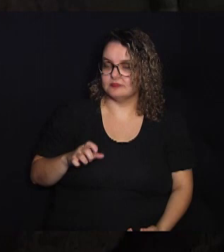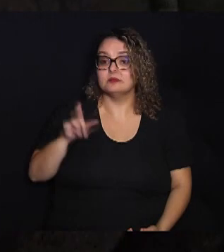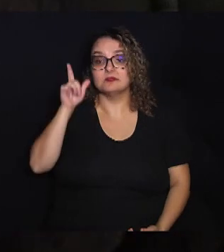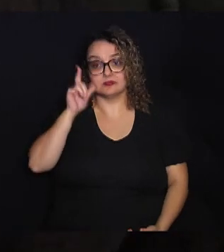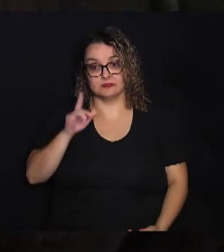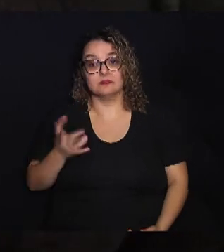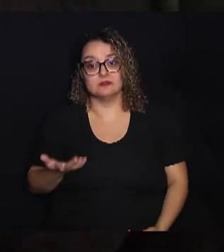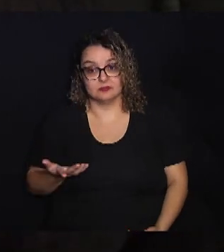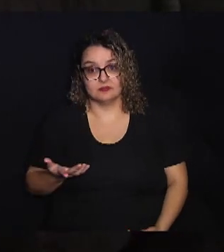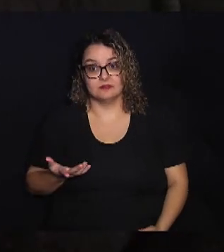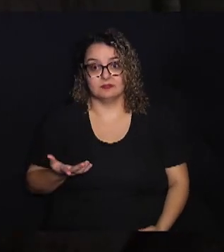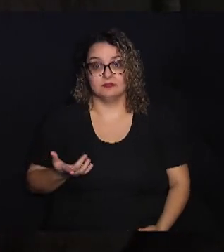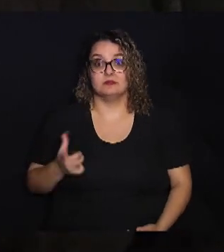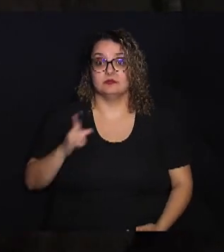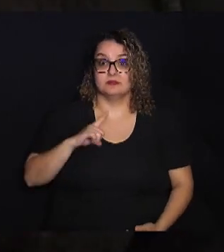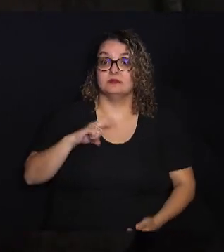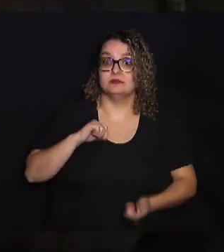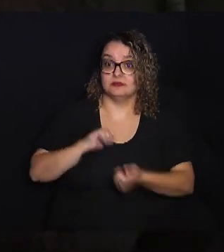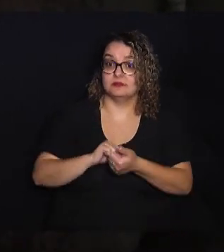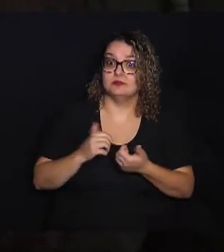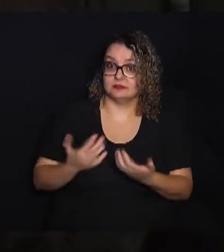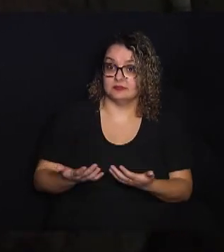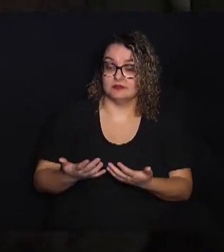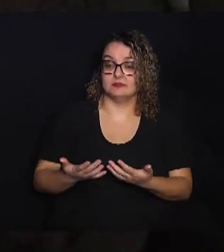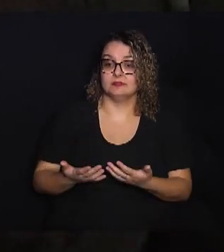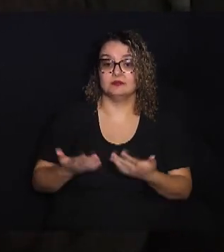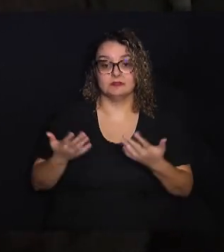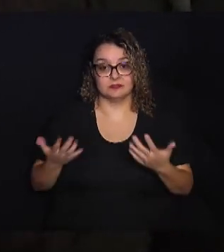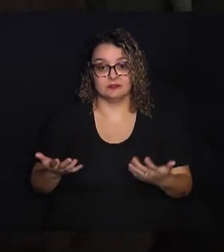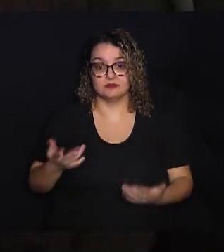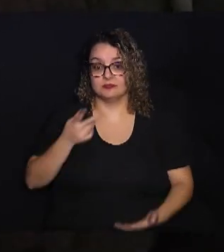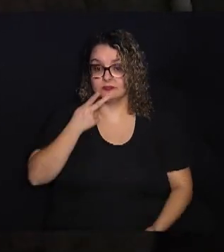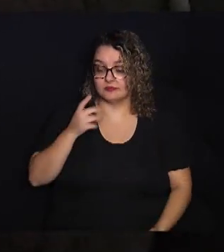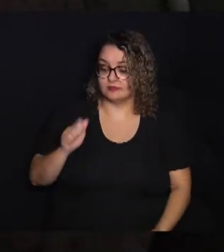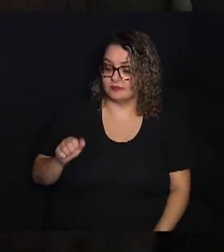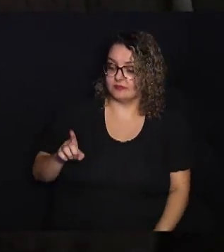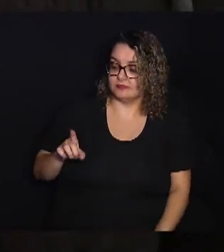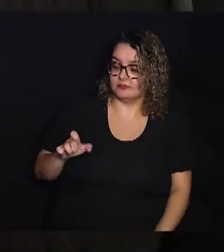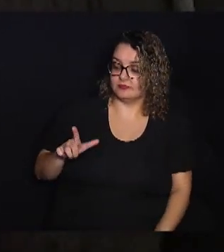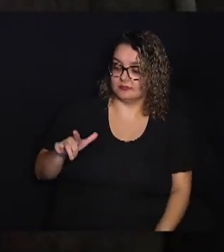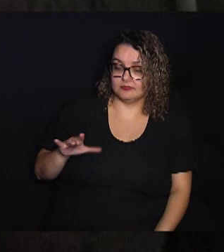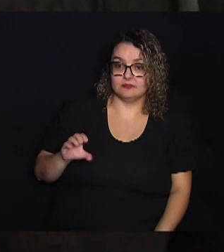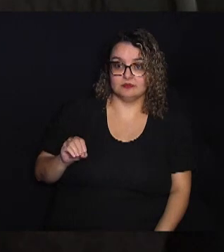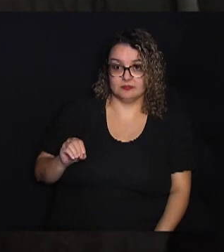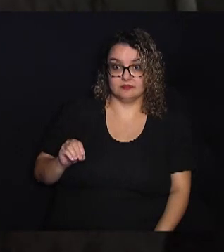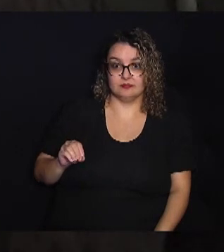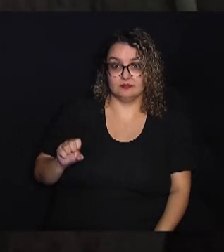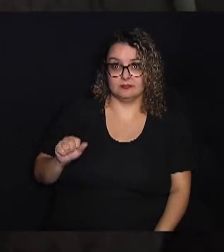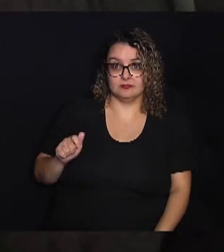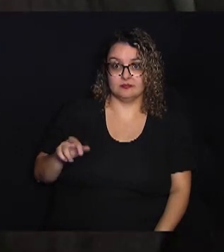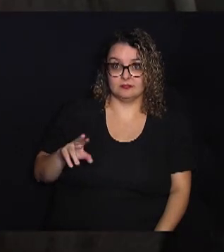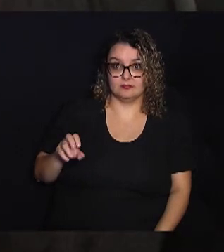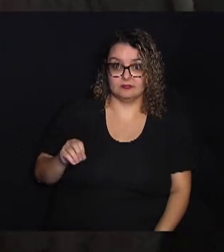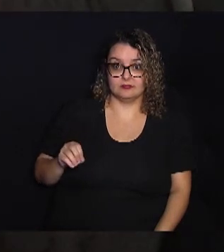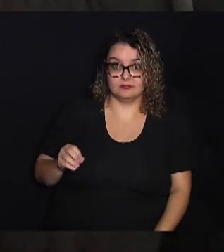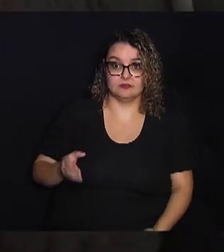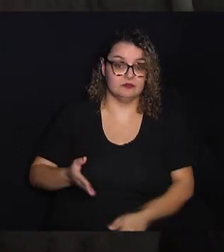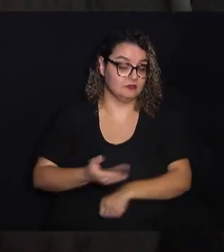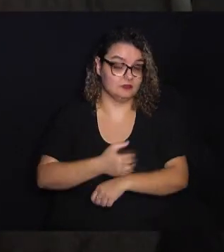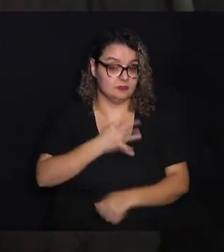ter essa qualidade, né? Mas enfim, falar do Adélio Sarro, antes não conhecendo